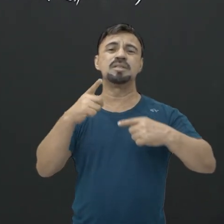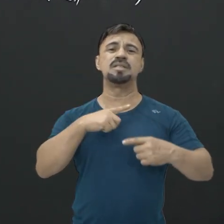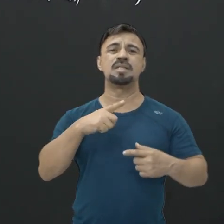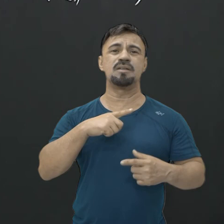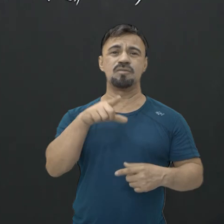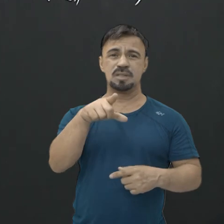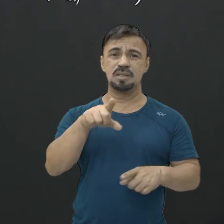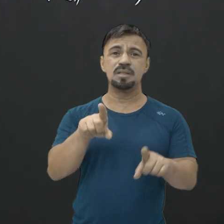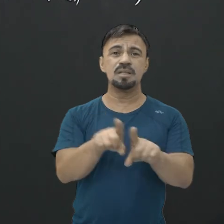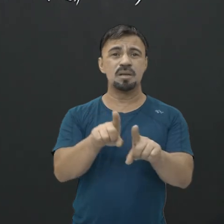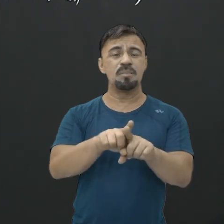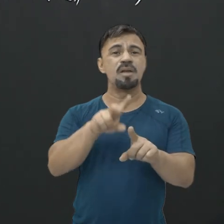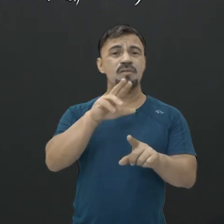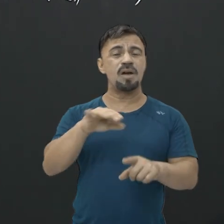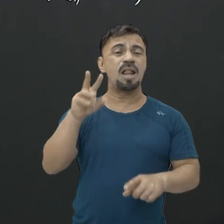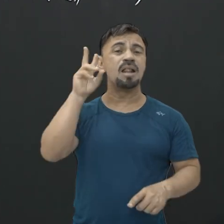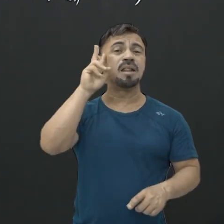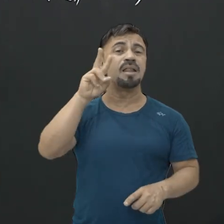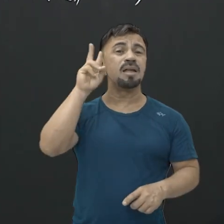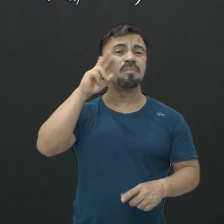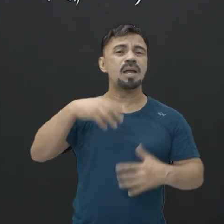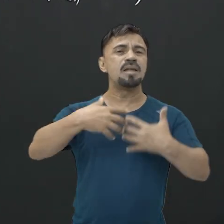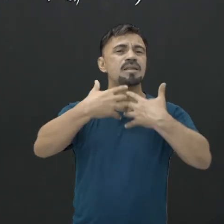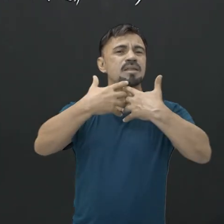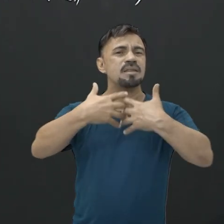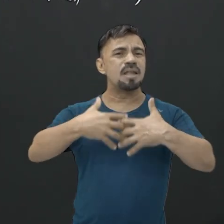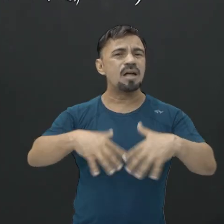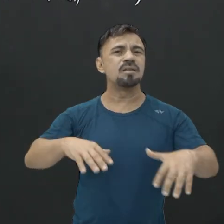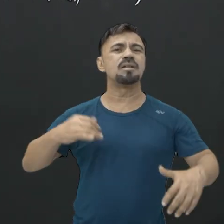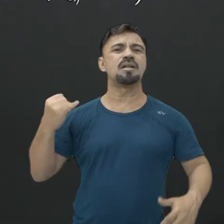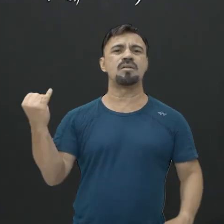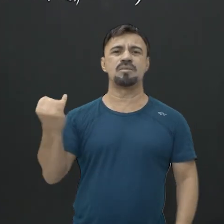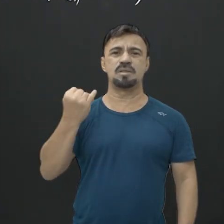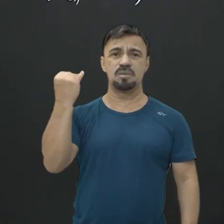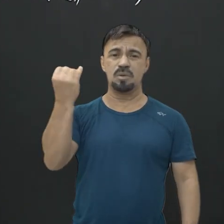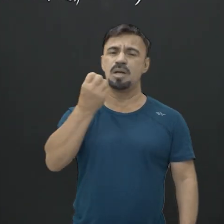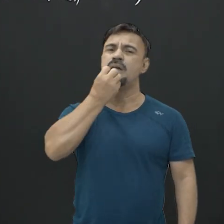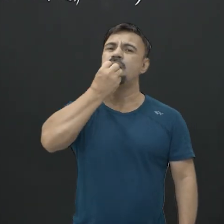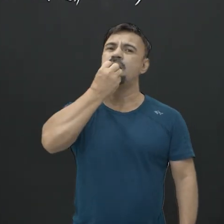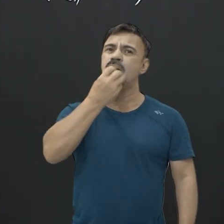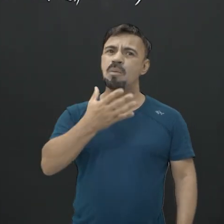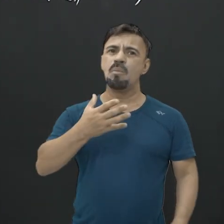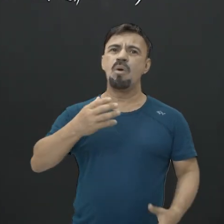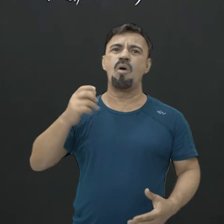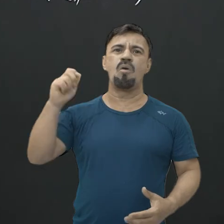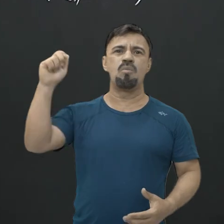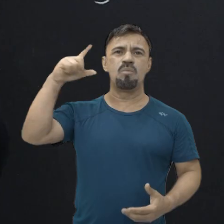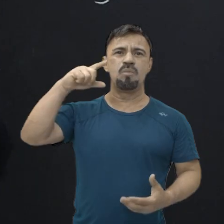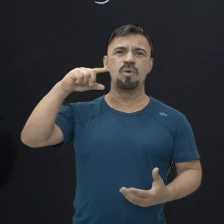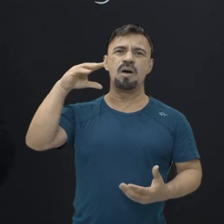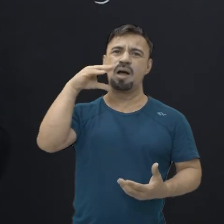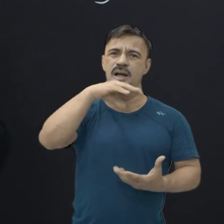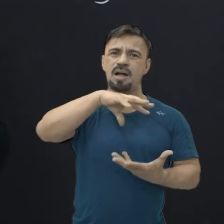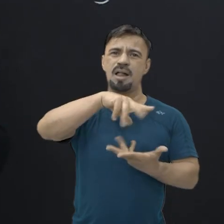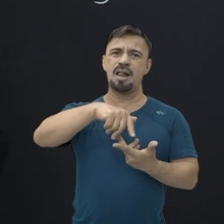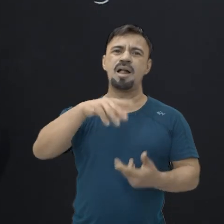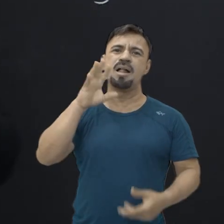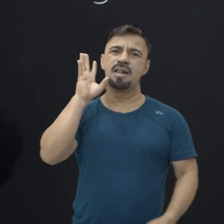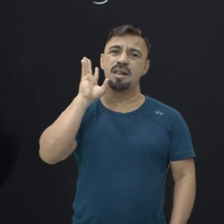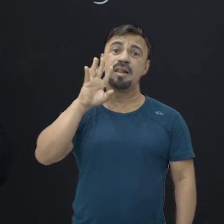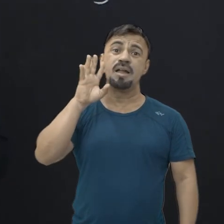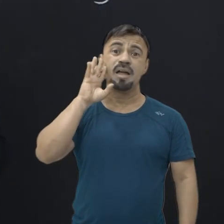você também vai lembrar de que é algo natural, importante, bom, que o efeito estufa é legal?